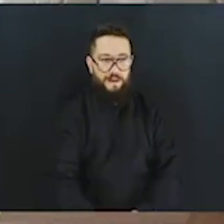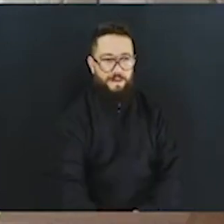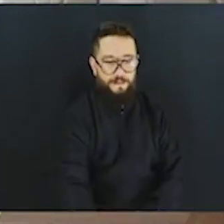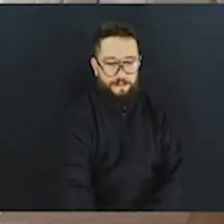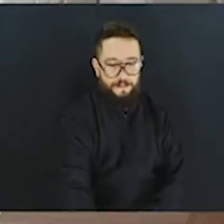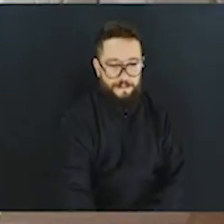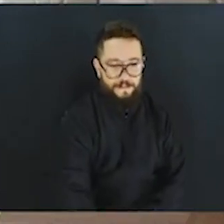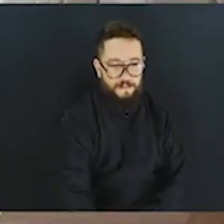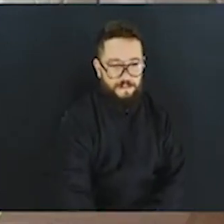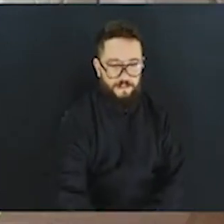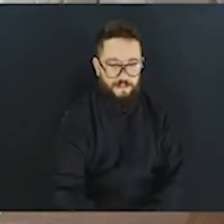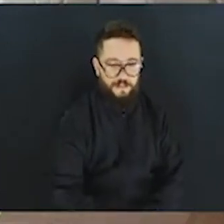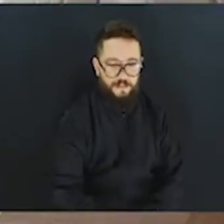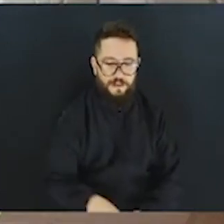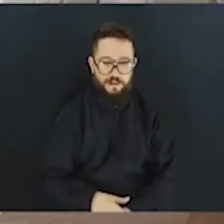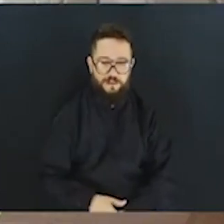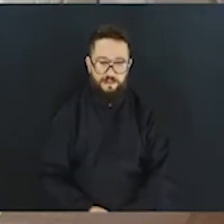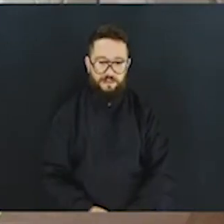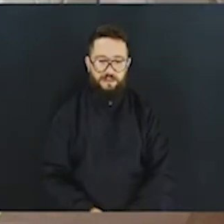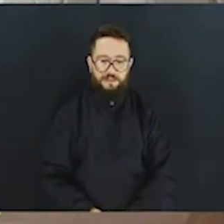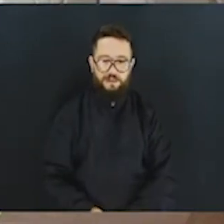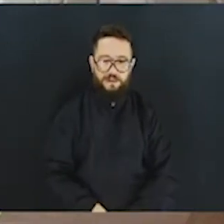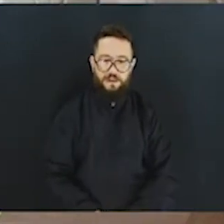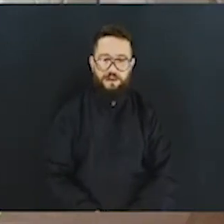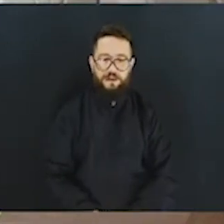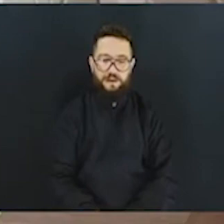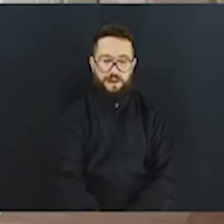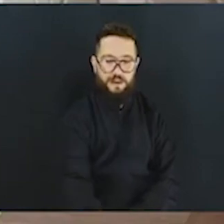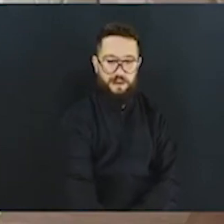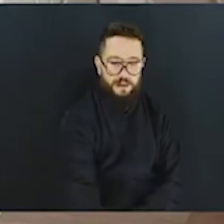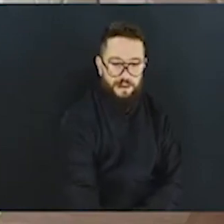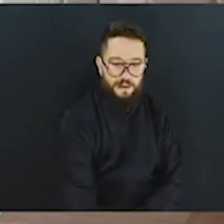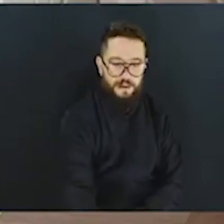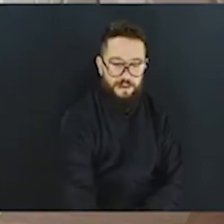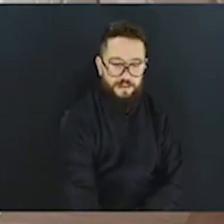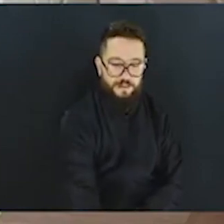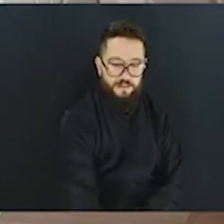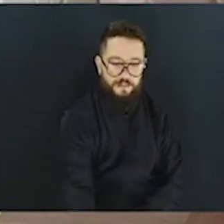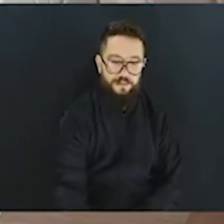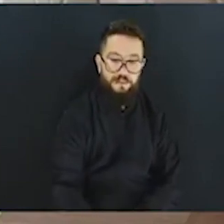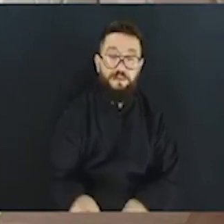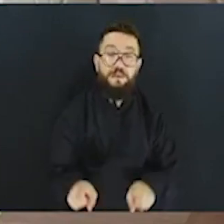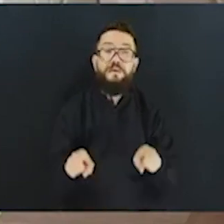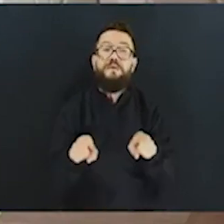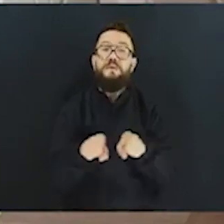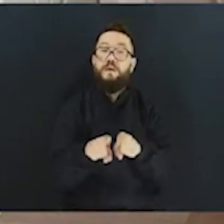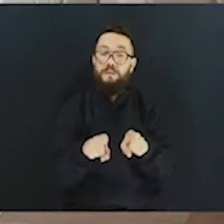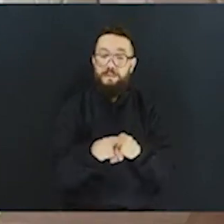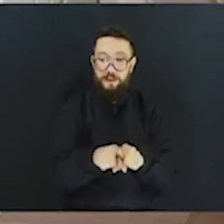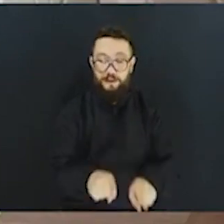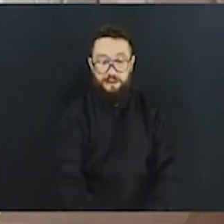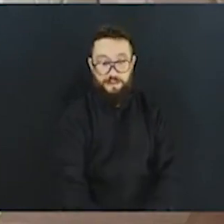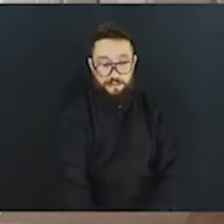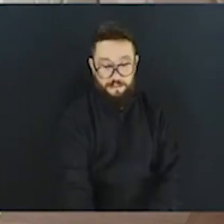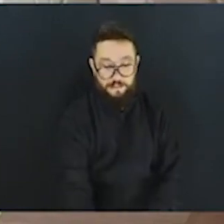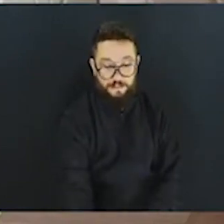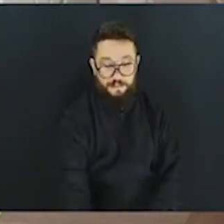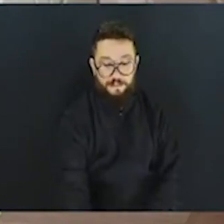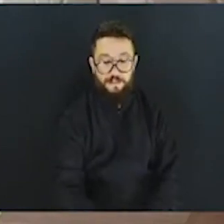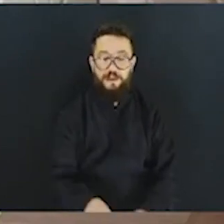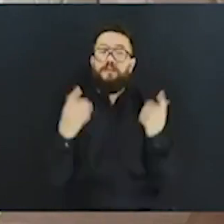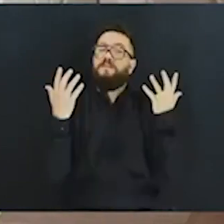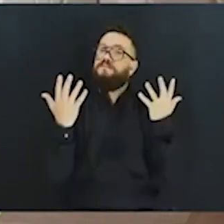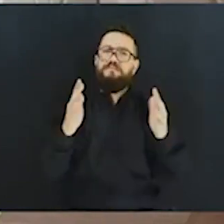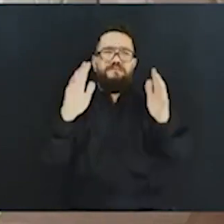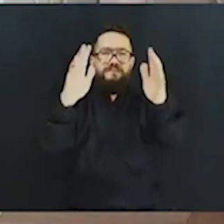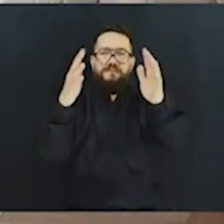do hip-hop. Parabenizo ainda a todos e todas que fizeram o evento de comemoração aos 50 anos do hip-hop na última sexta-feira em frente